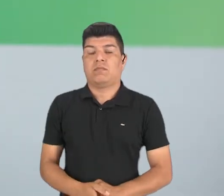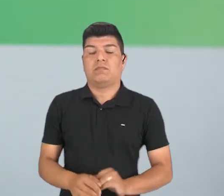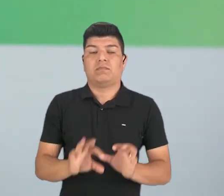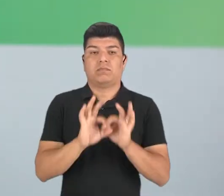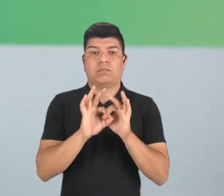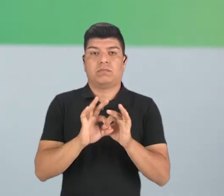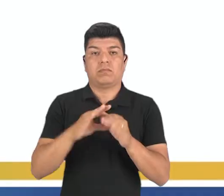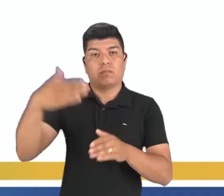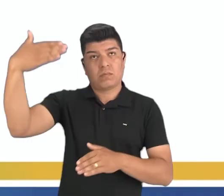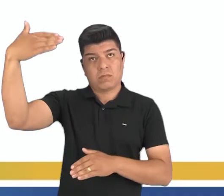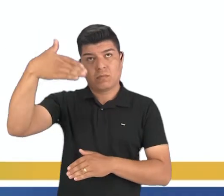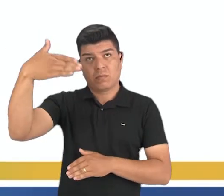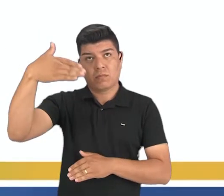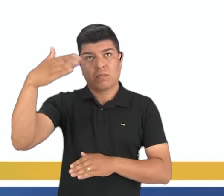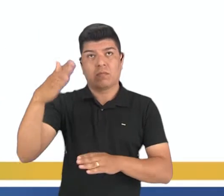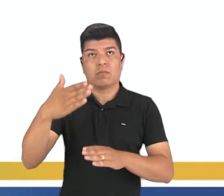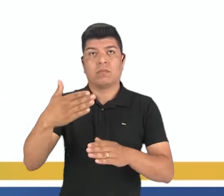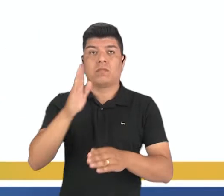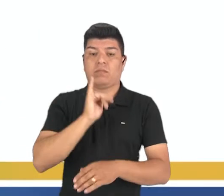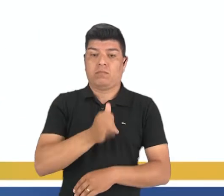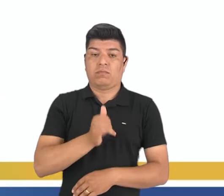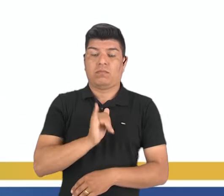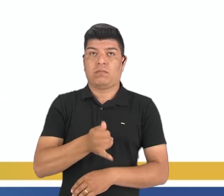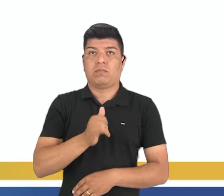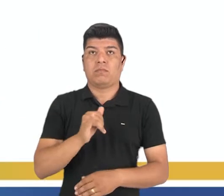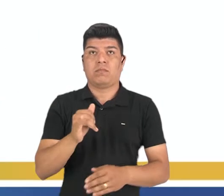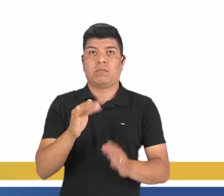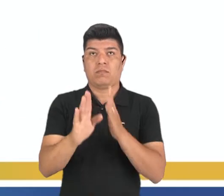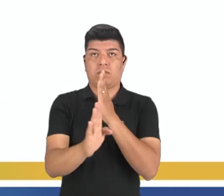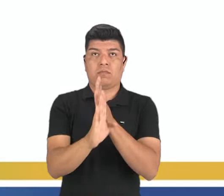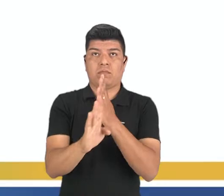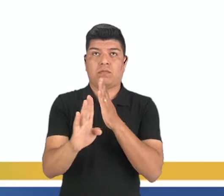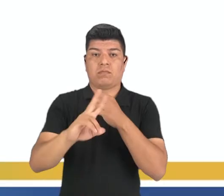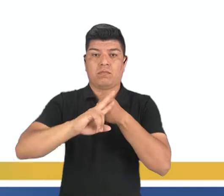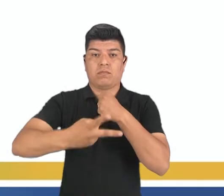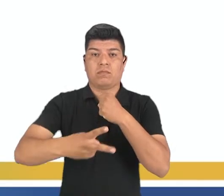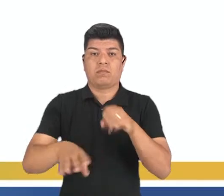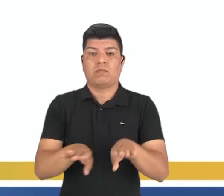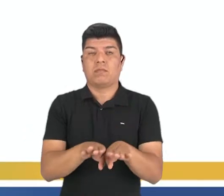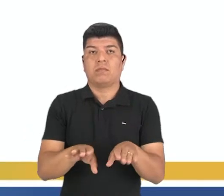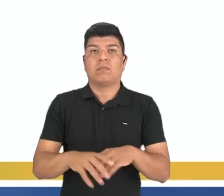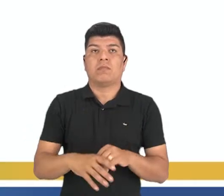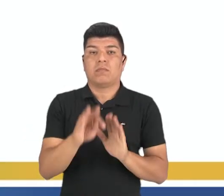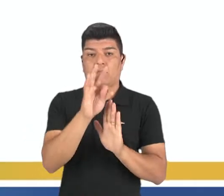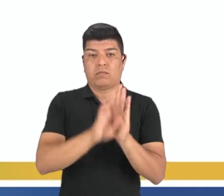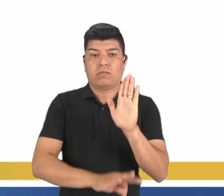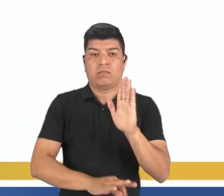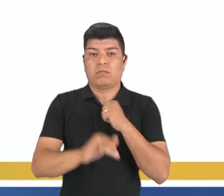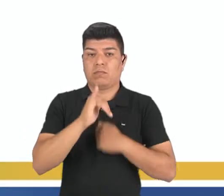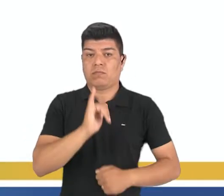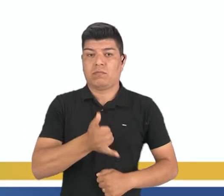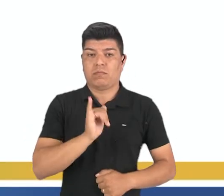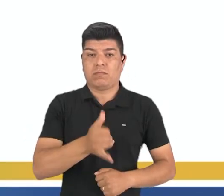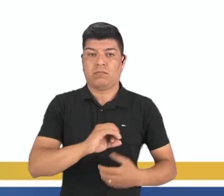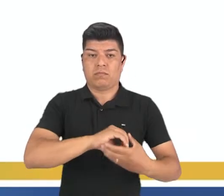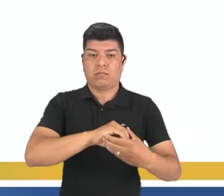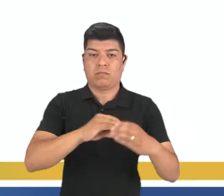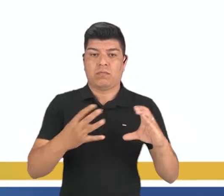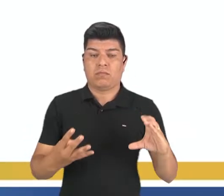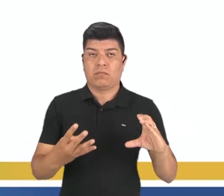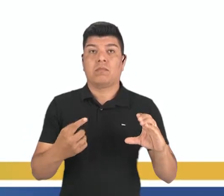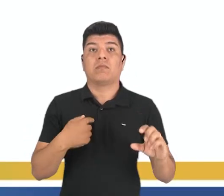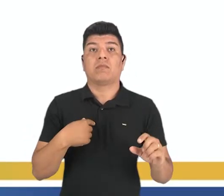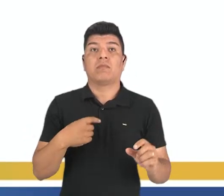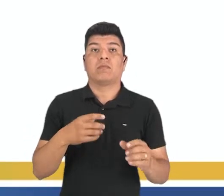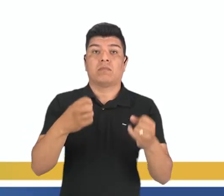relação à sequência narrativa e à relação de causa e consequência, o texto narrativo caracteriza-se